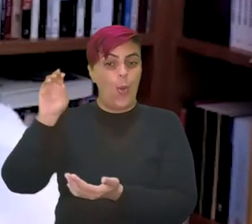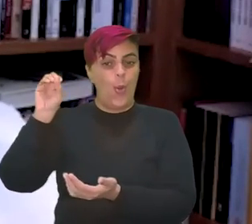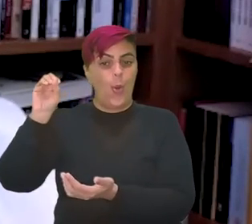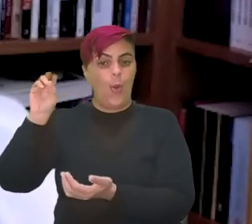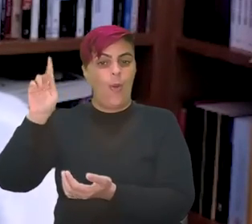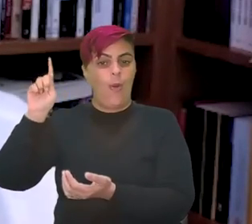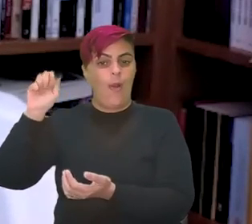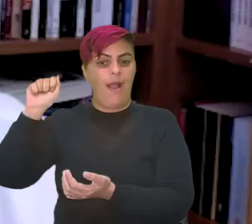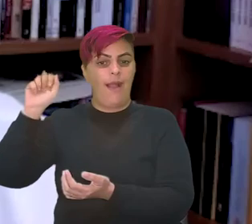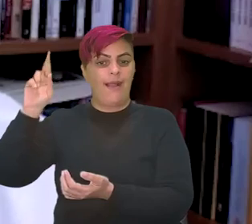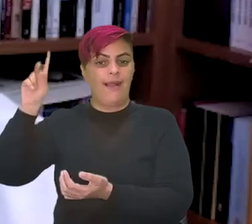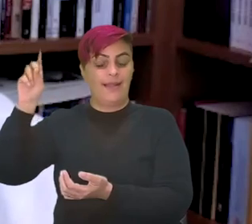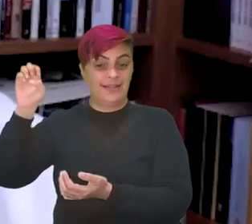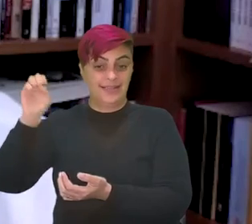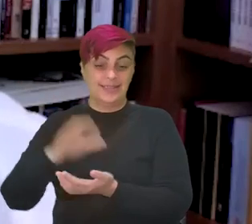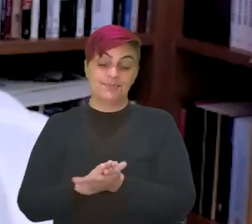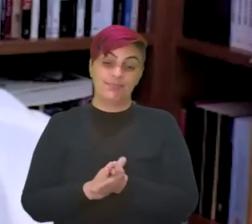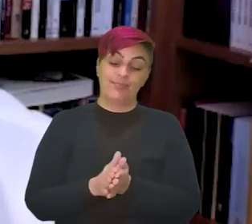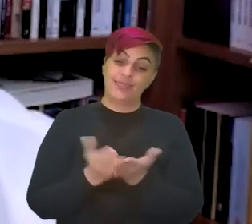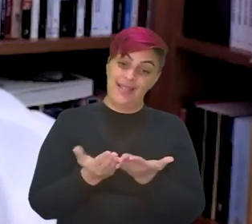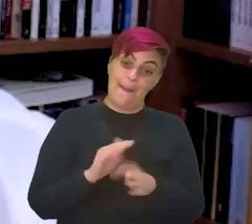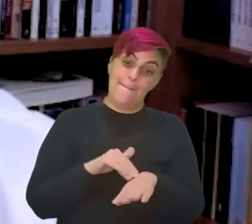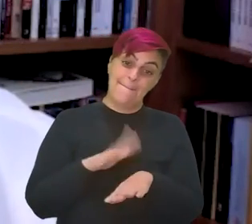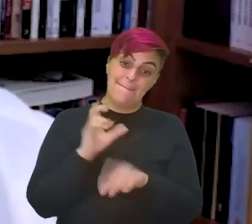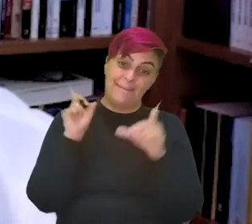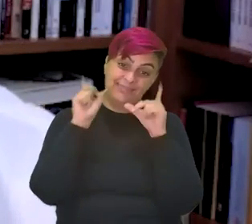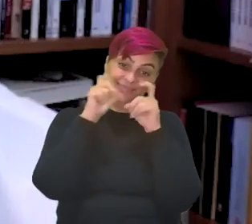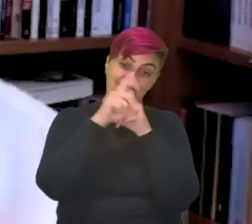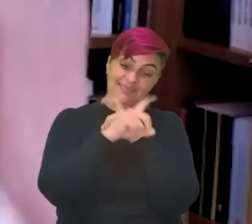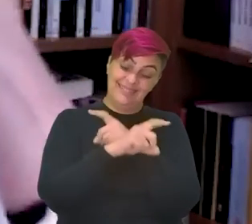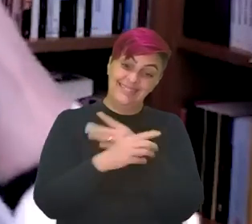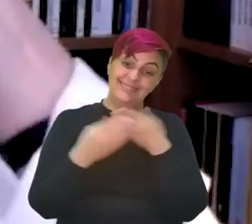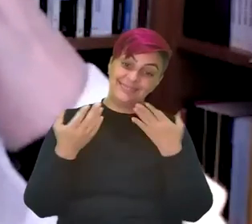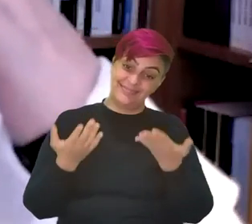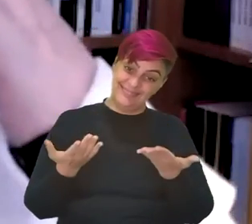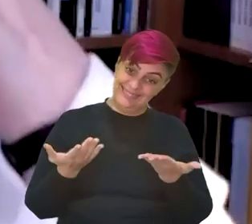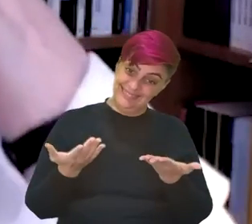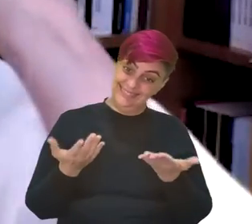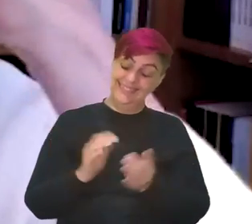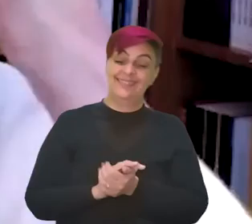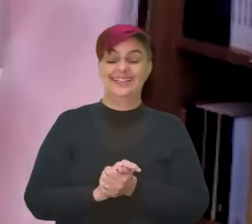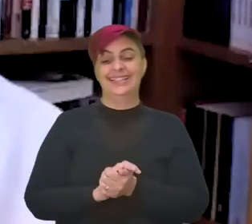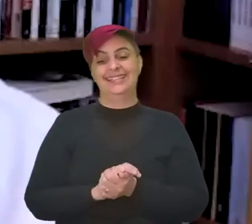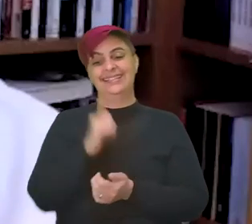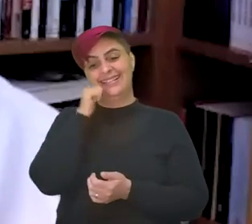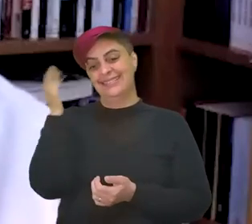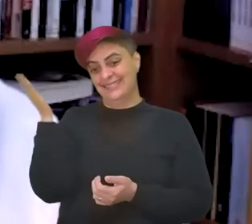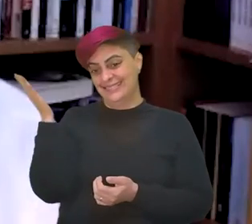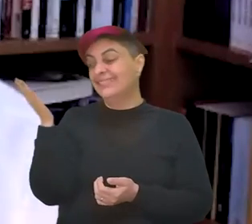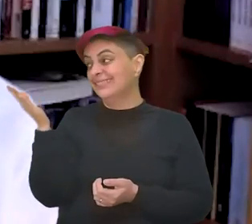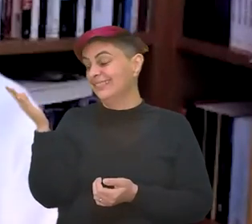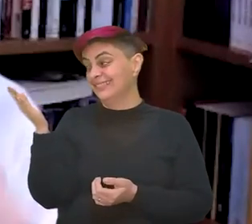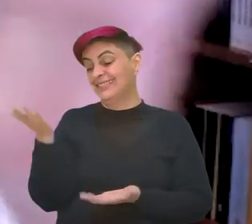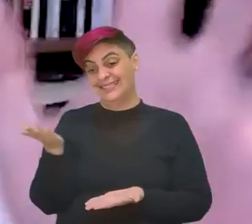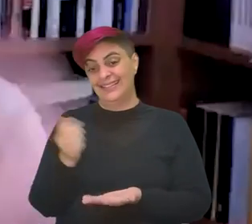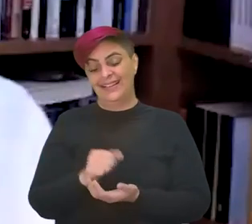Coral Gardens vai ser mais difícil, eu antecipo, mas a Florência Flor está aqui